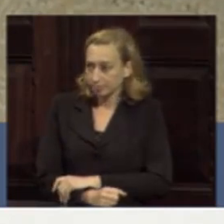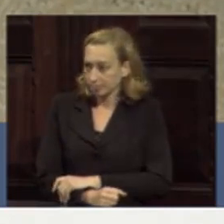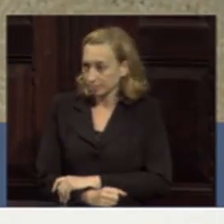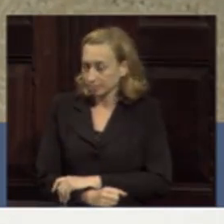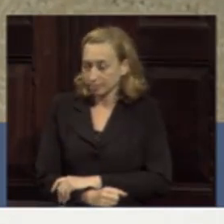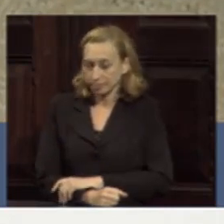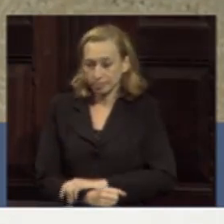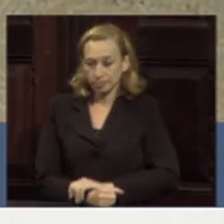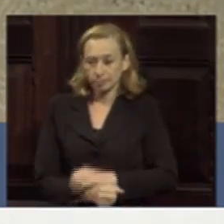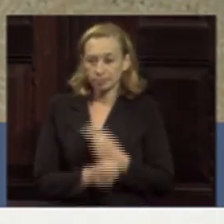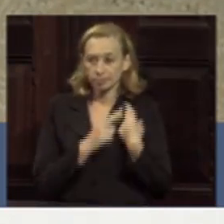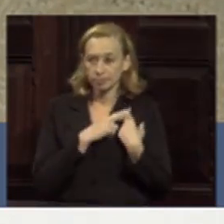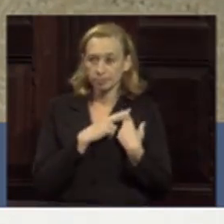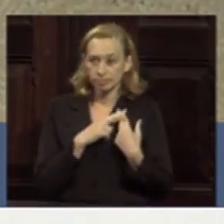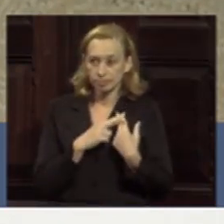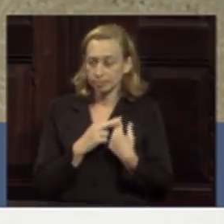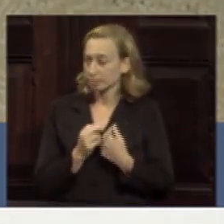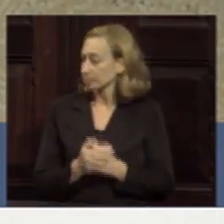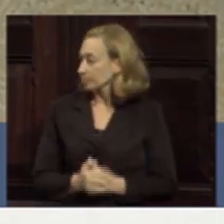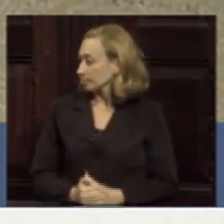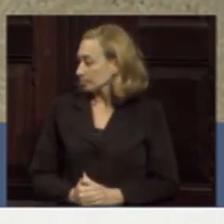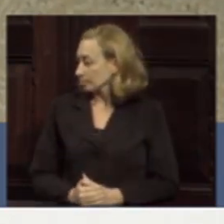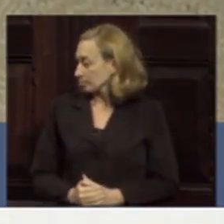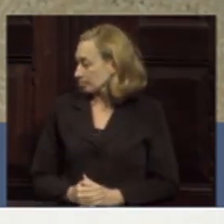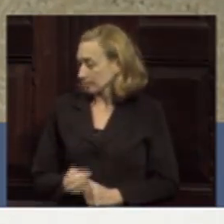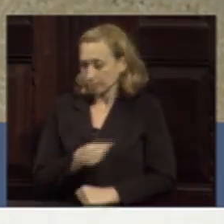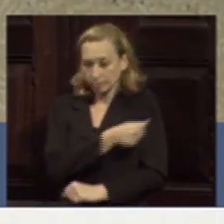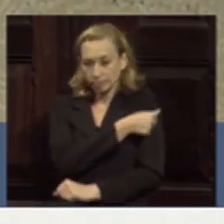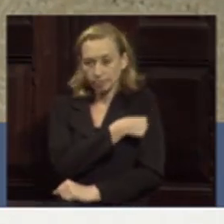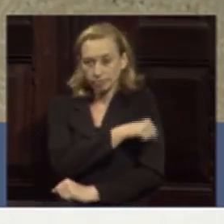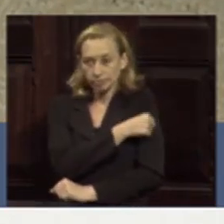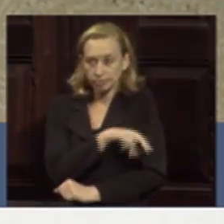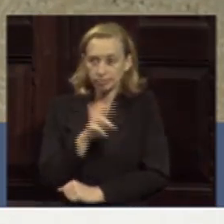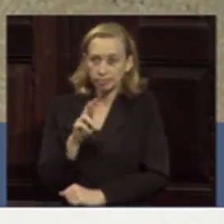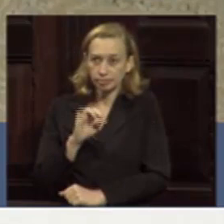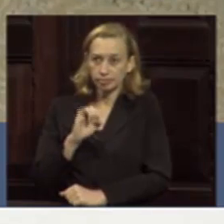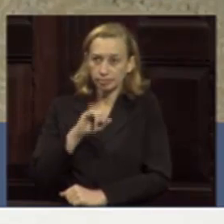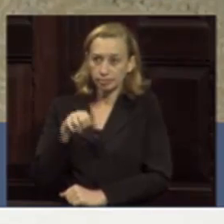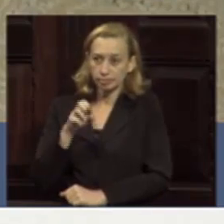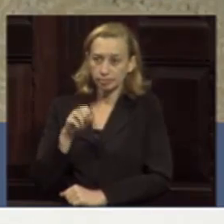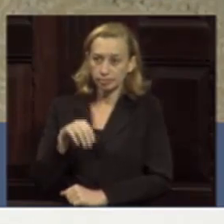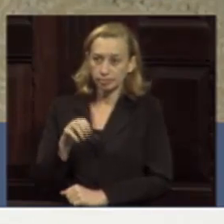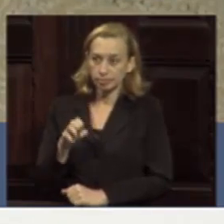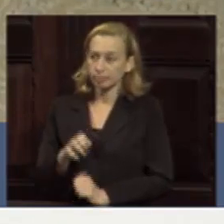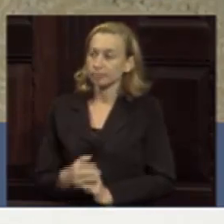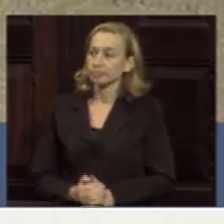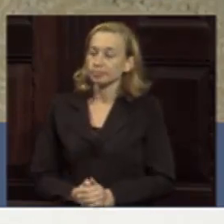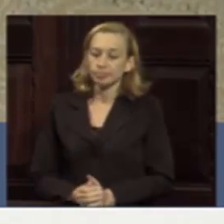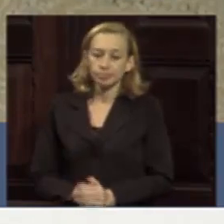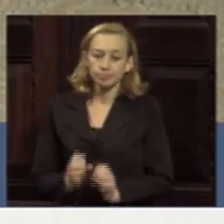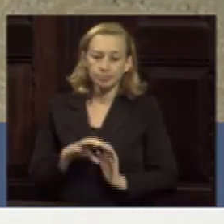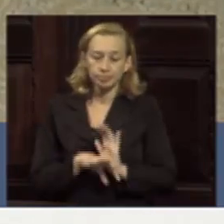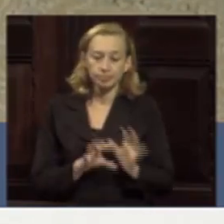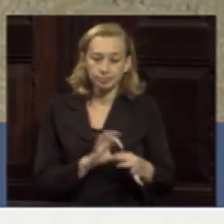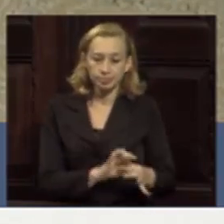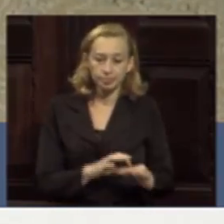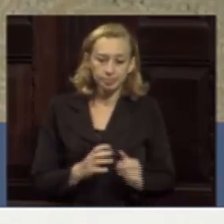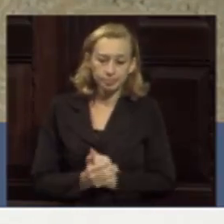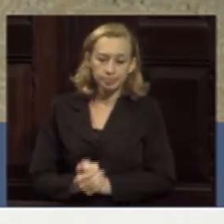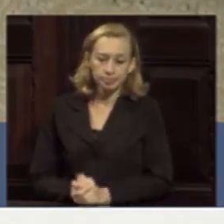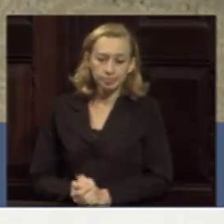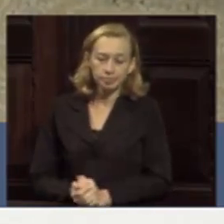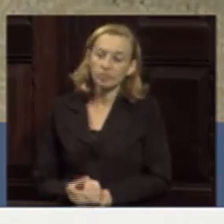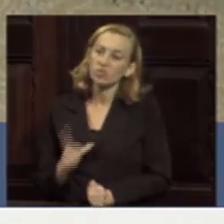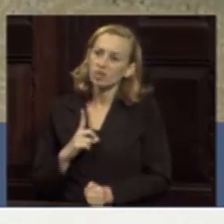respeito a emenda da deputada enfermeira Rejane, mas essa emenda é baseada num julgado que... houve